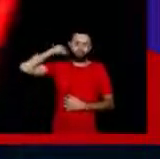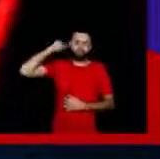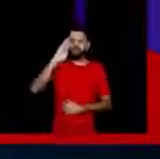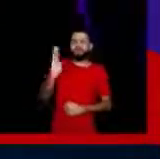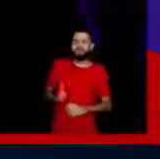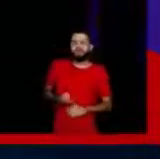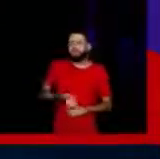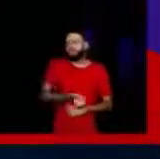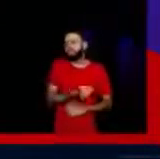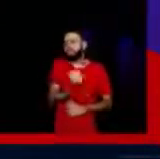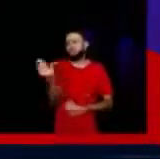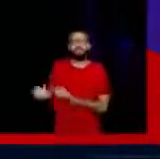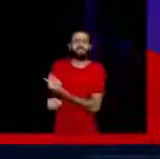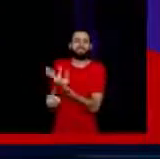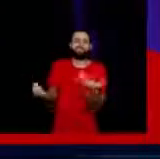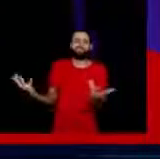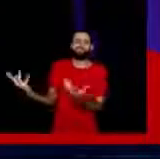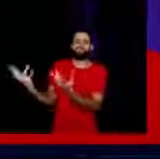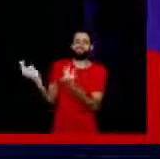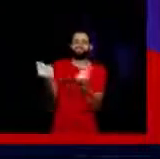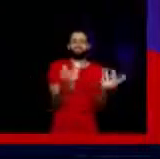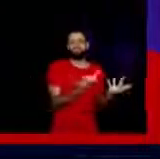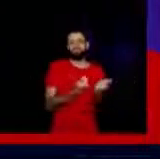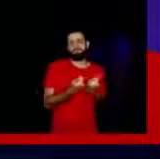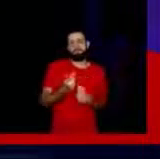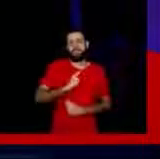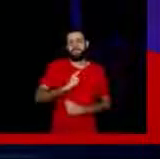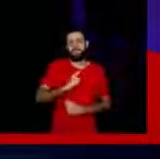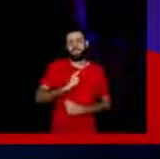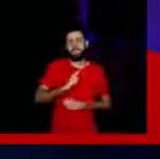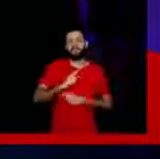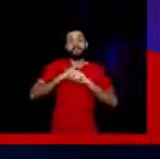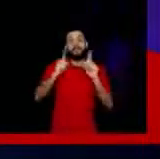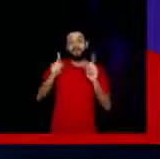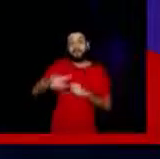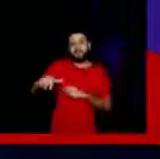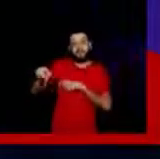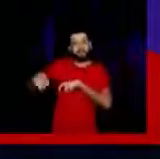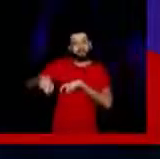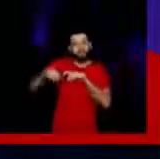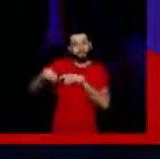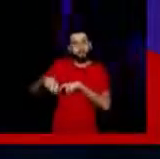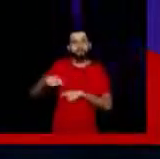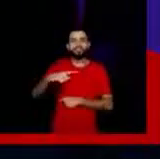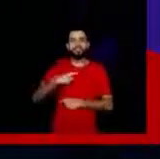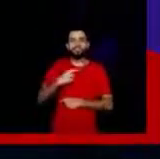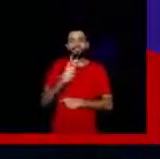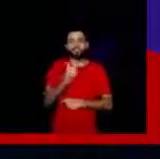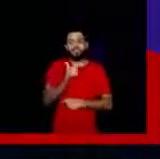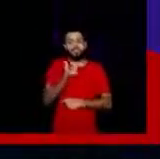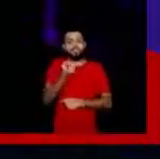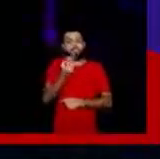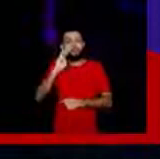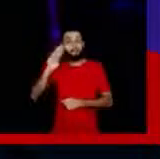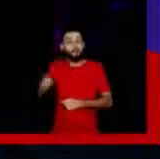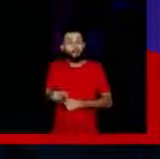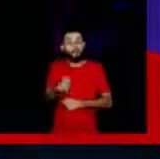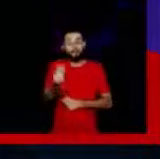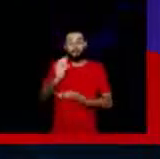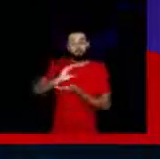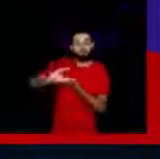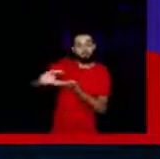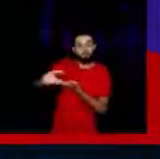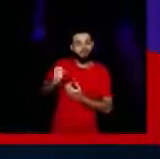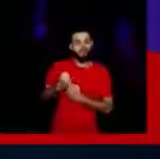está publicado lá no Diário Oficial, a transparência ela é fundamental e o que possibilita vocês exercerem esse trabalho fundamental da